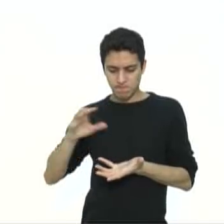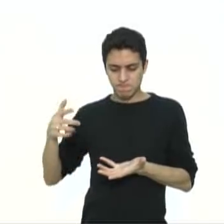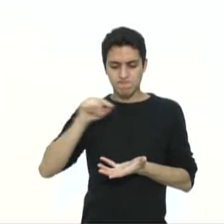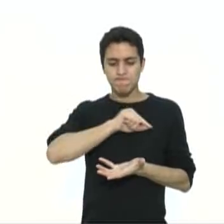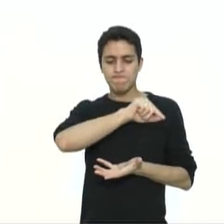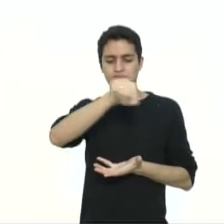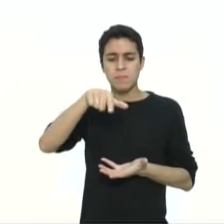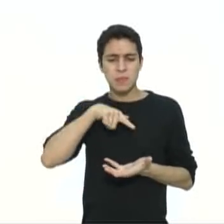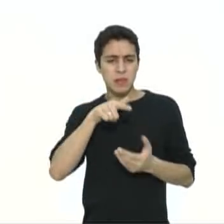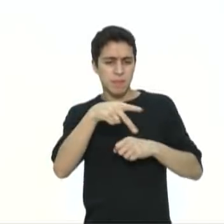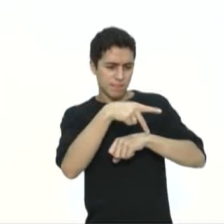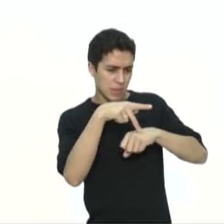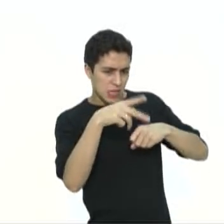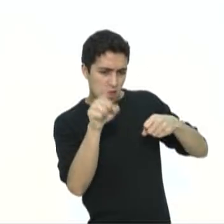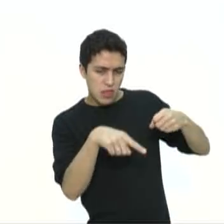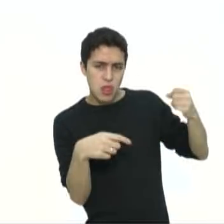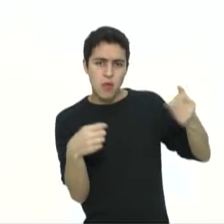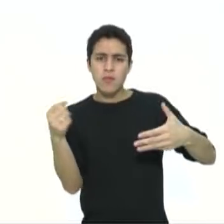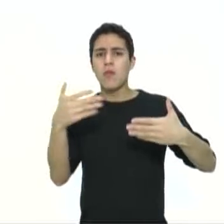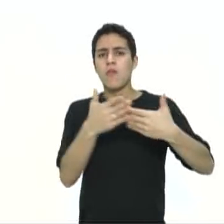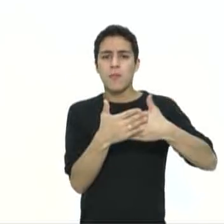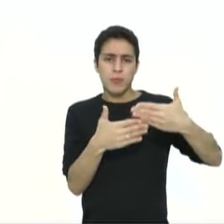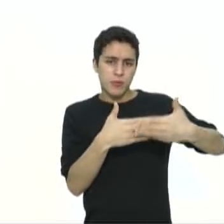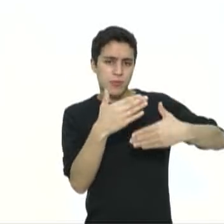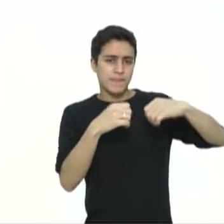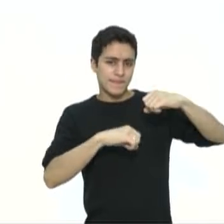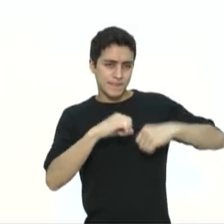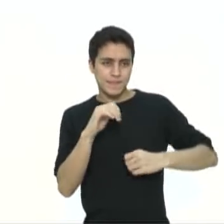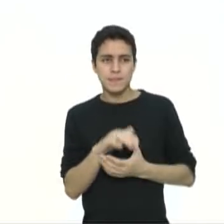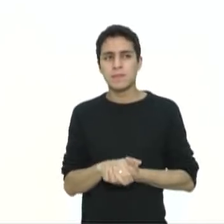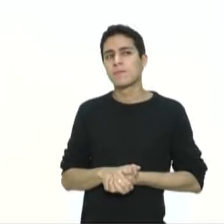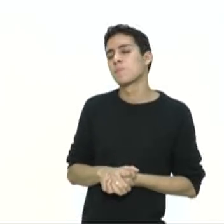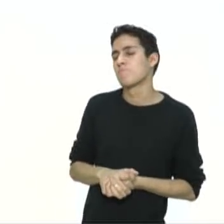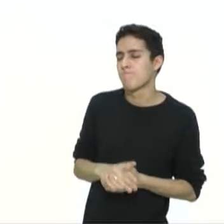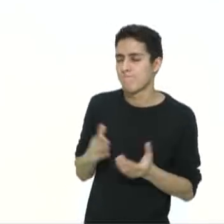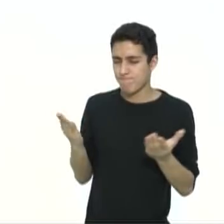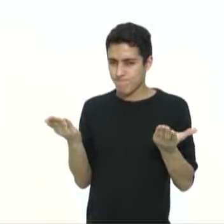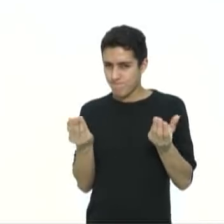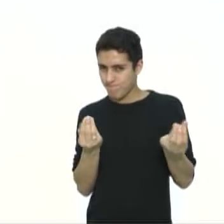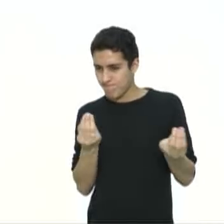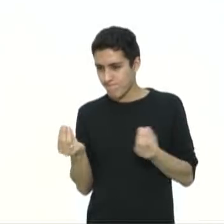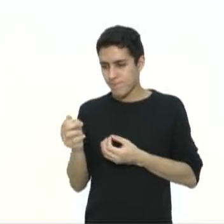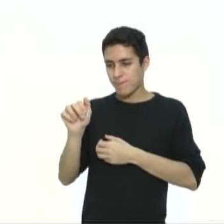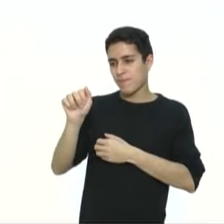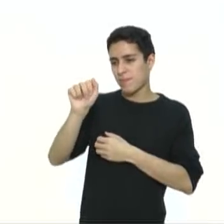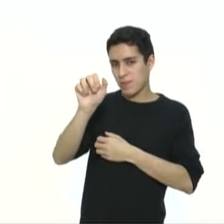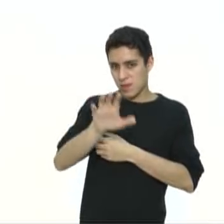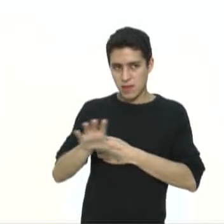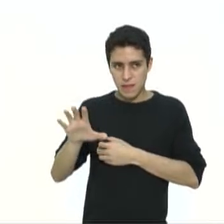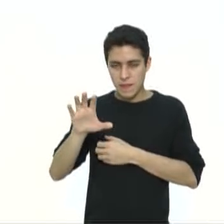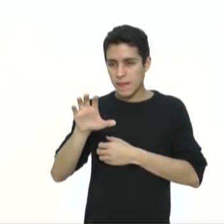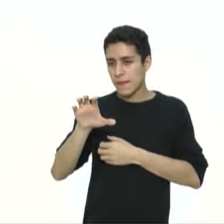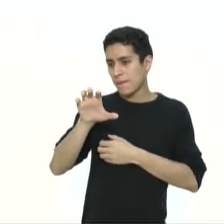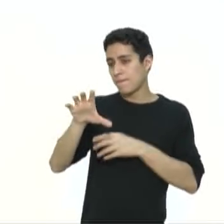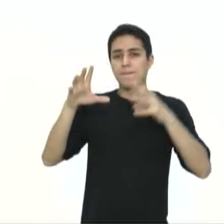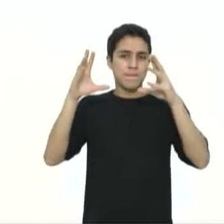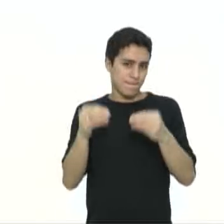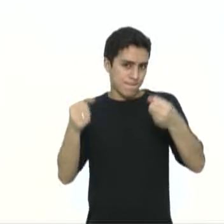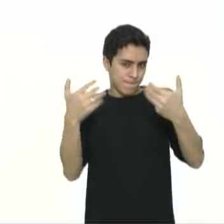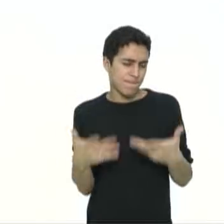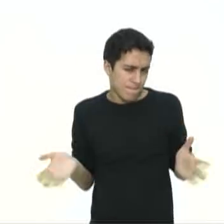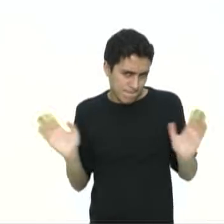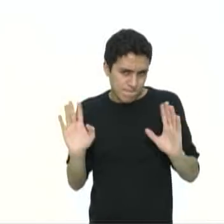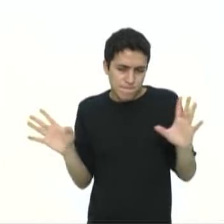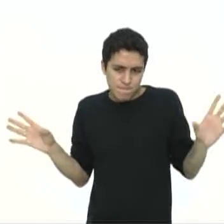industrializados. E aqui vamos analisar a Ásia, como a gente fez na última aula, dividindo em regiões, né? Vamos falar da central, não vamos conseguir falar de todas hoje,